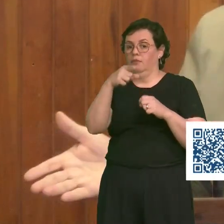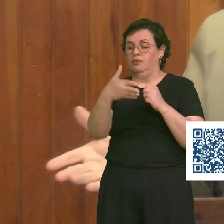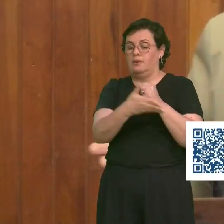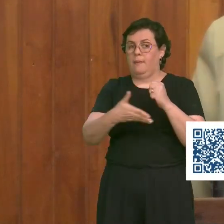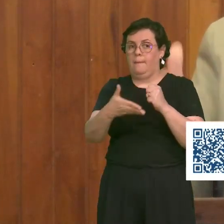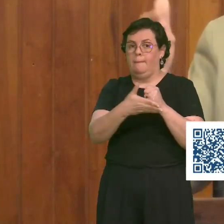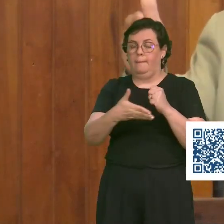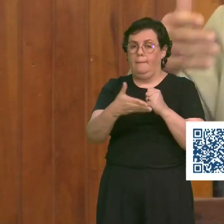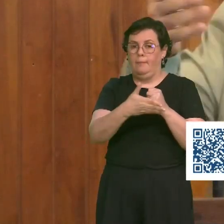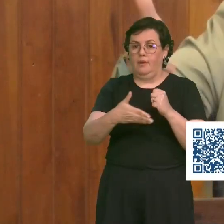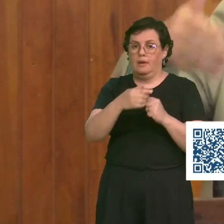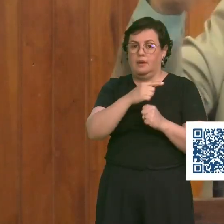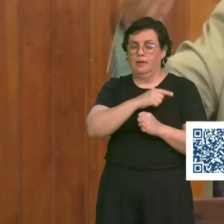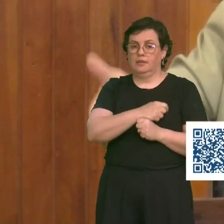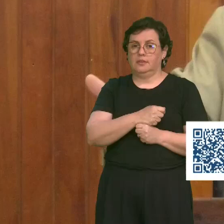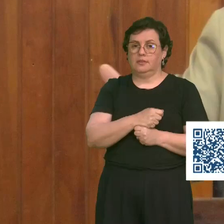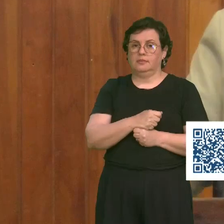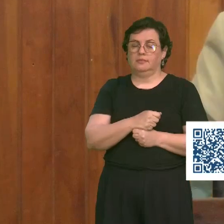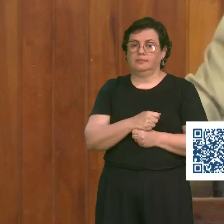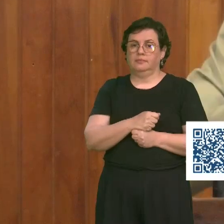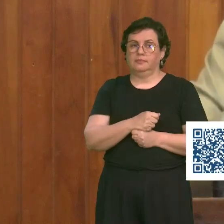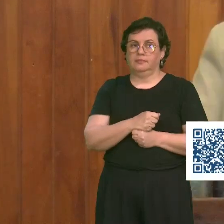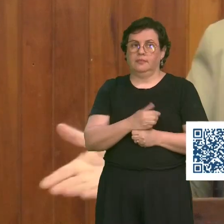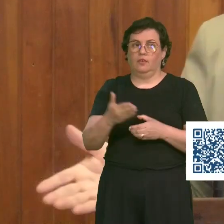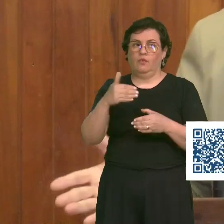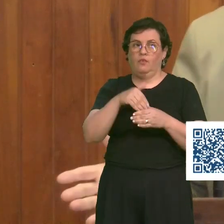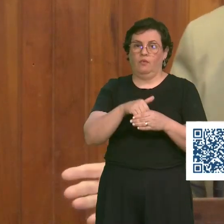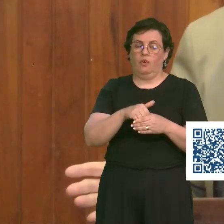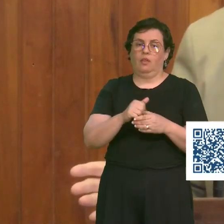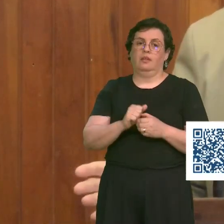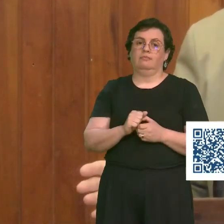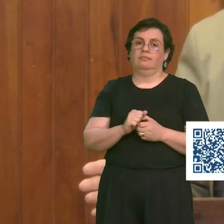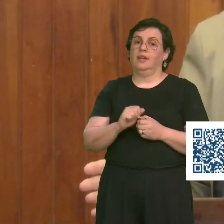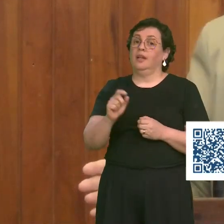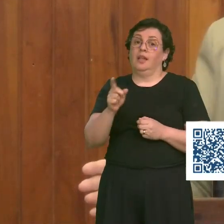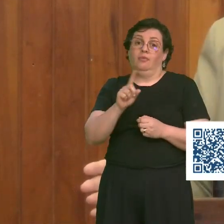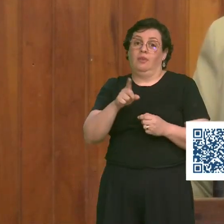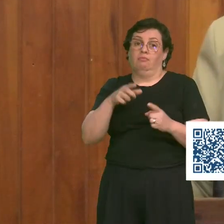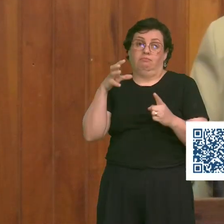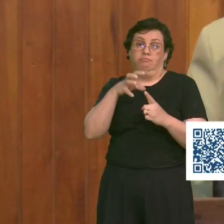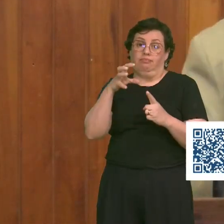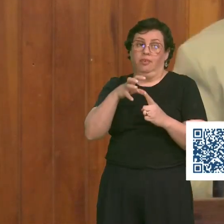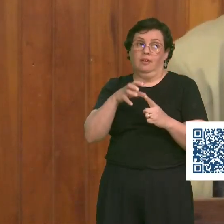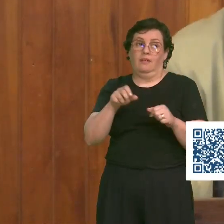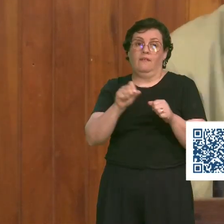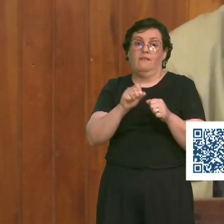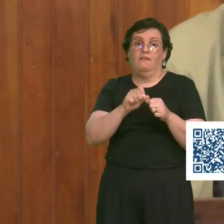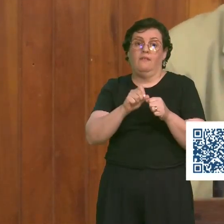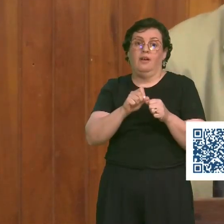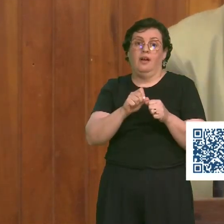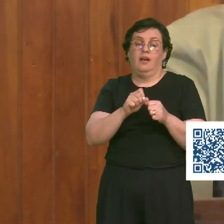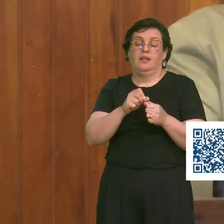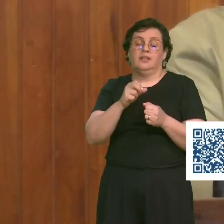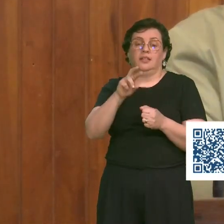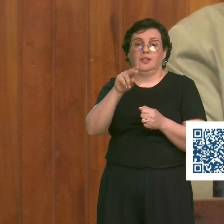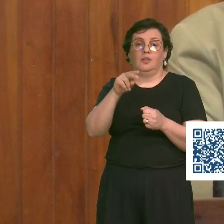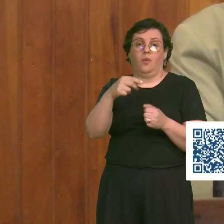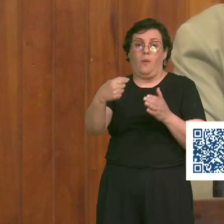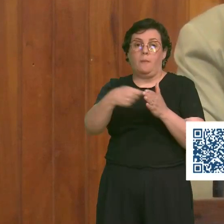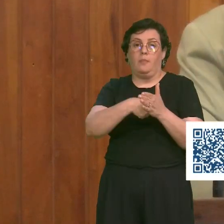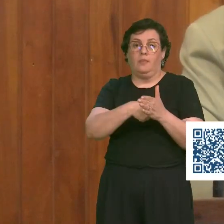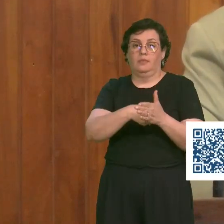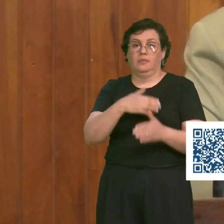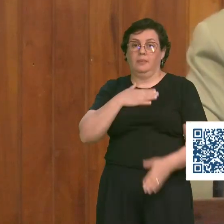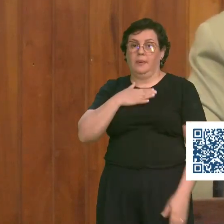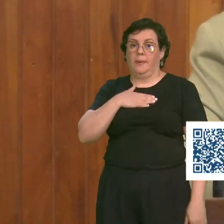tá na base do governo volta de acordo com os interesses do governo não vai sofrer pressão jamais faz a mesma pergunta faz a mesma pergunta para mim